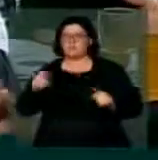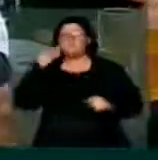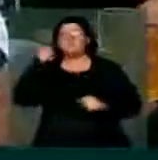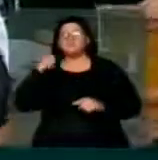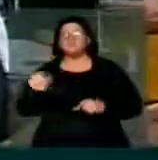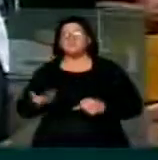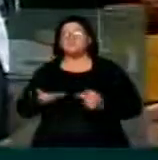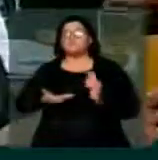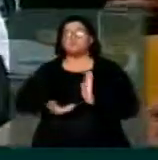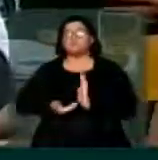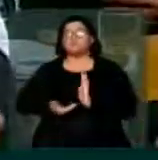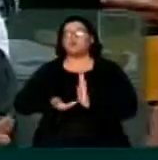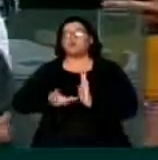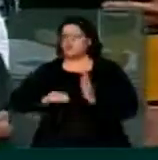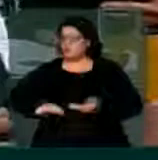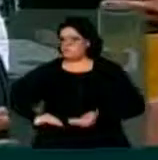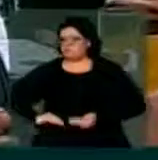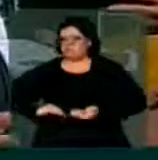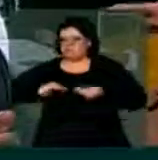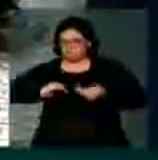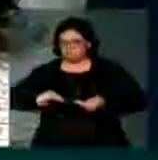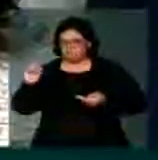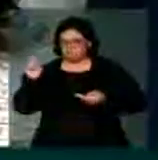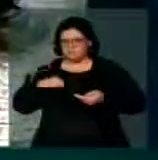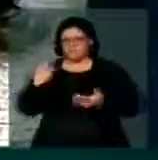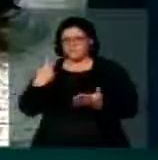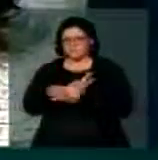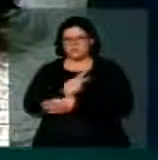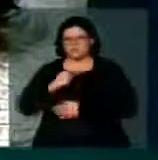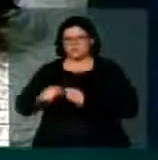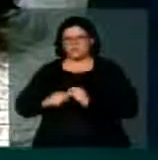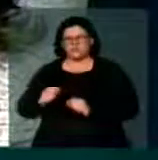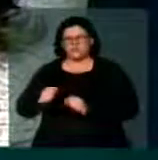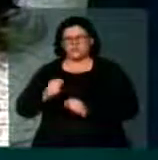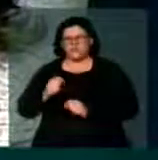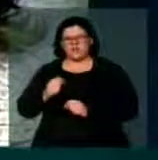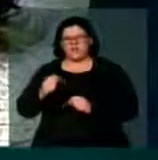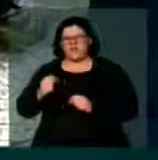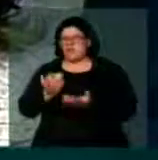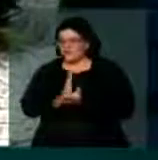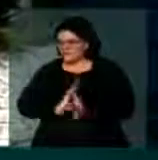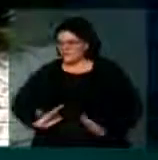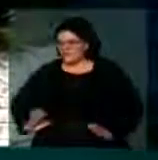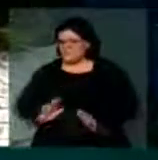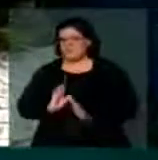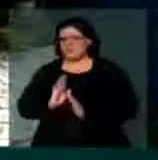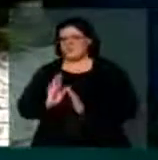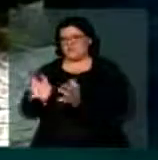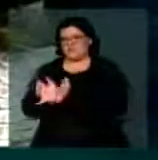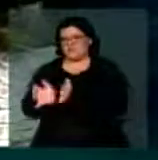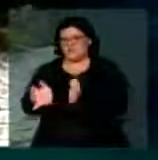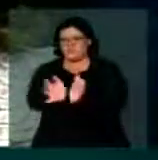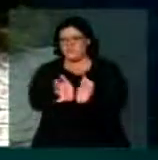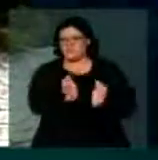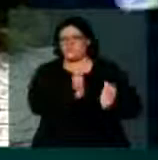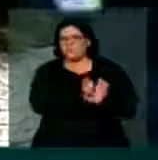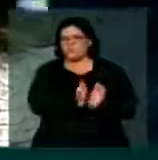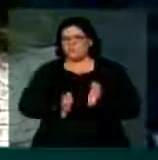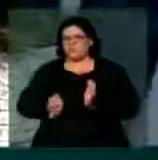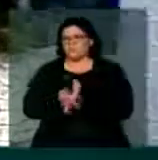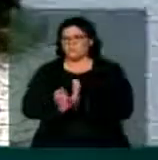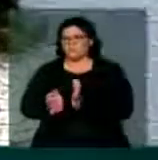brasileiro pode, a partir desses depoimentos, coibir de uma forma definitiva, quadrilha se instalar